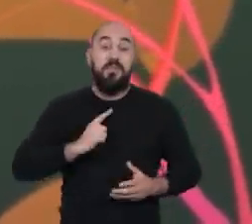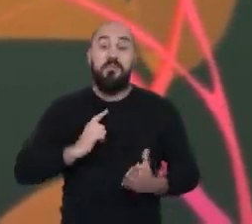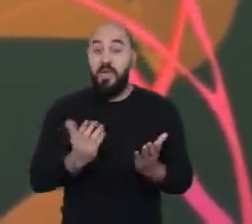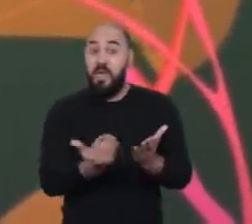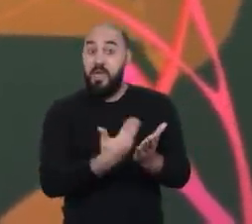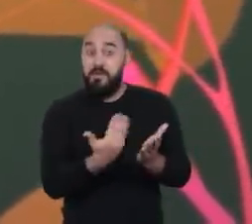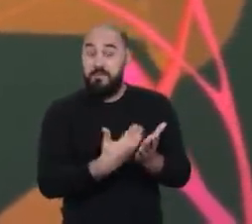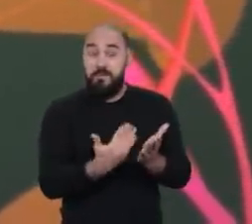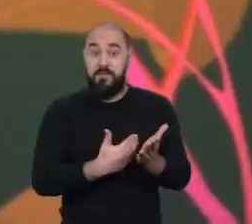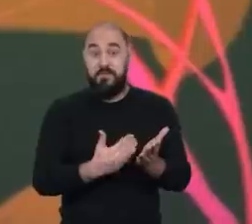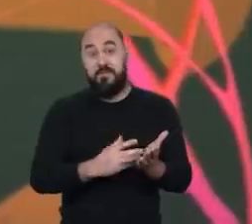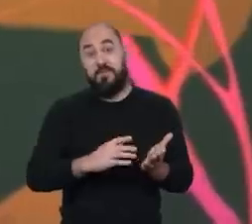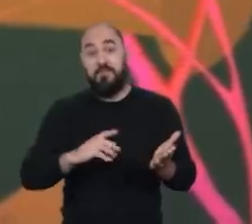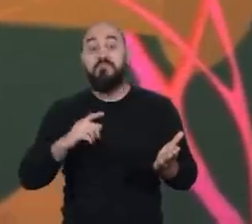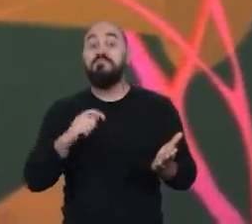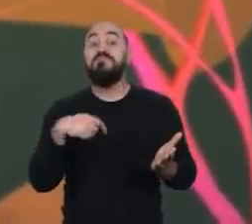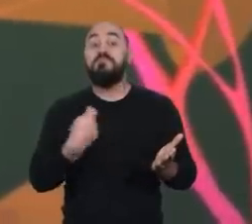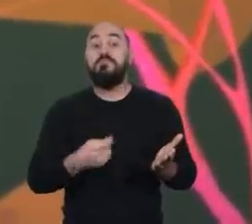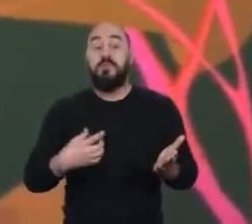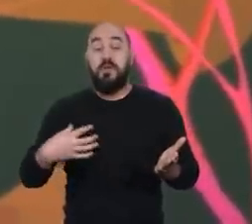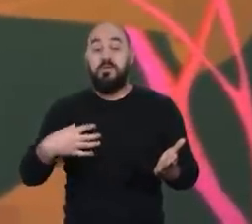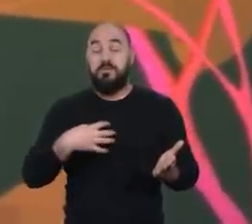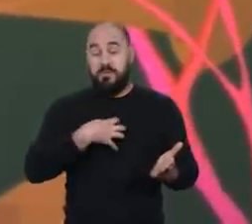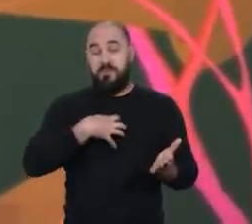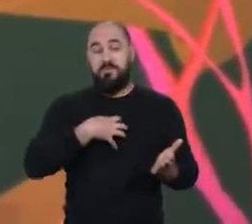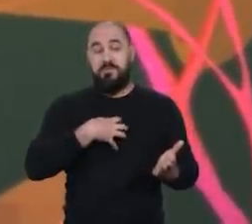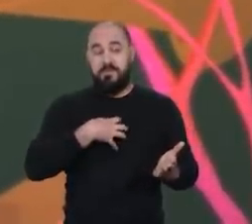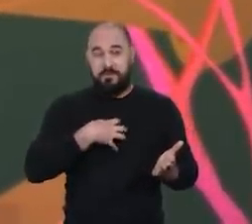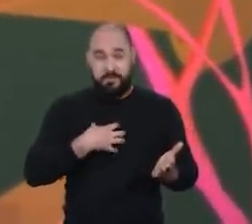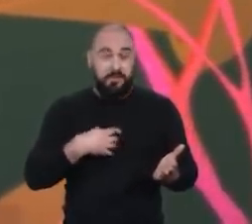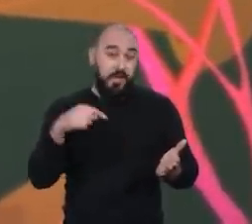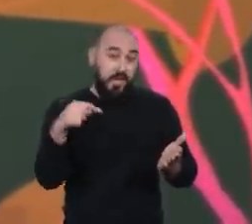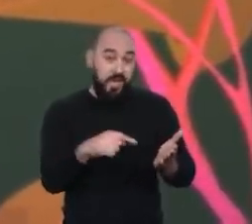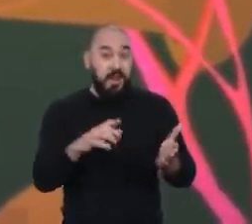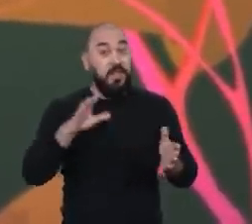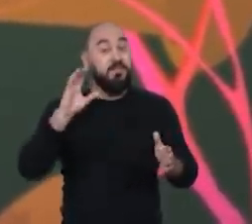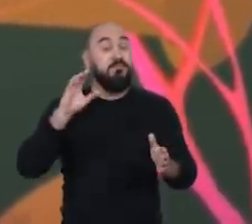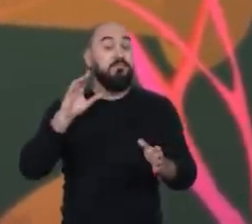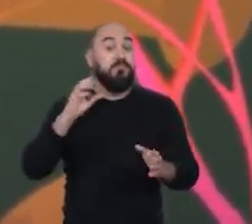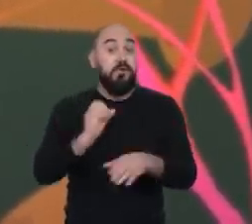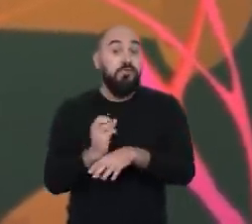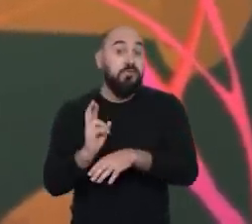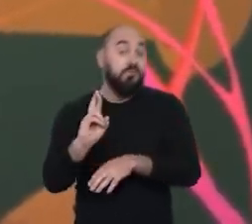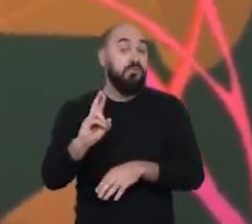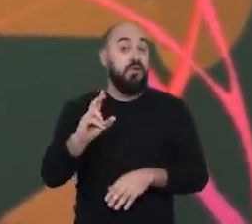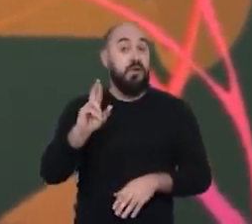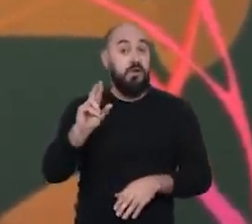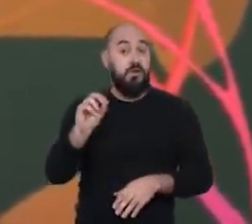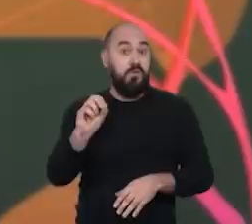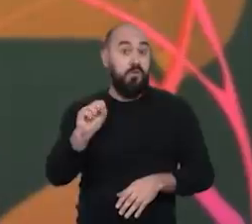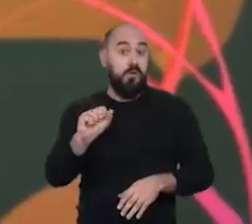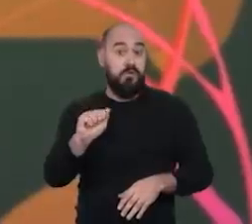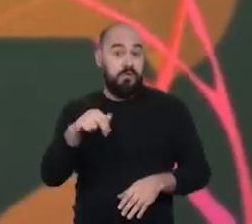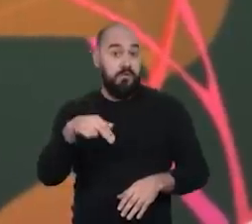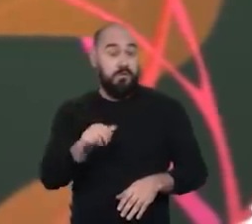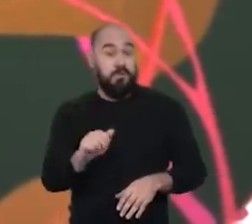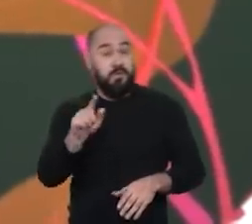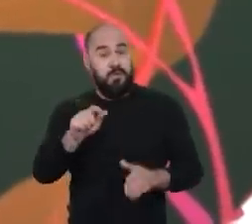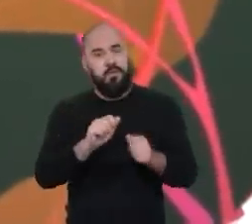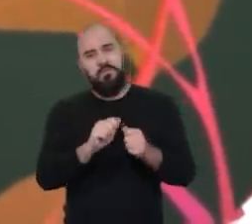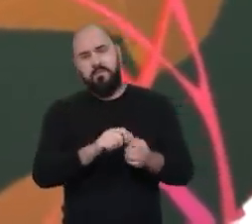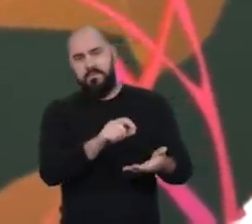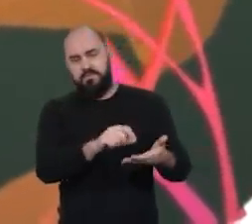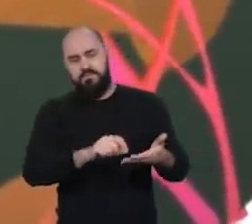doutora Rosana e ela é doutora na área, cientista. E ela fala com propriedade, unindo a ciência